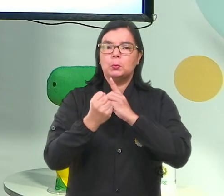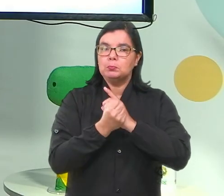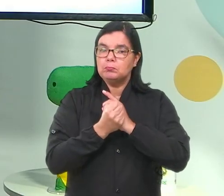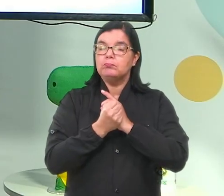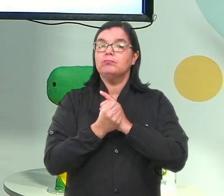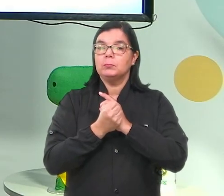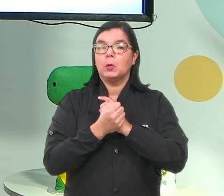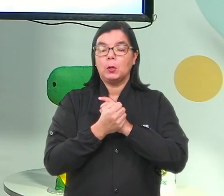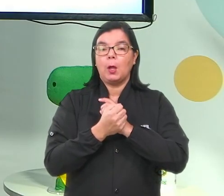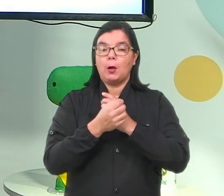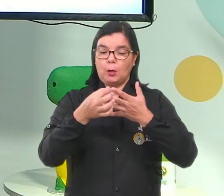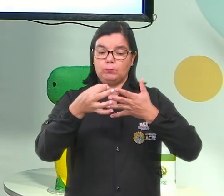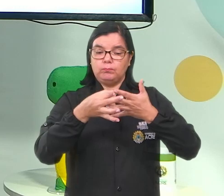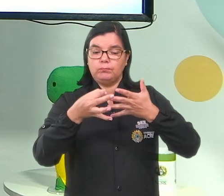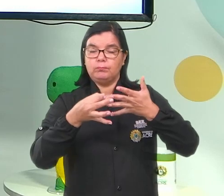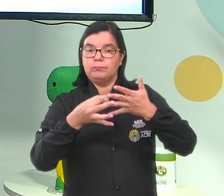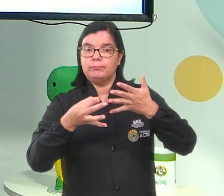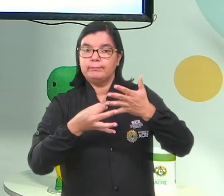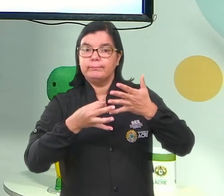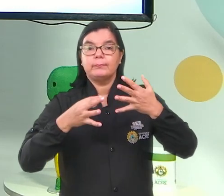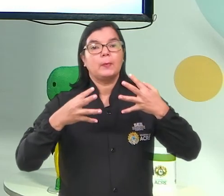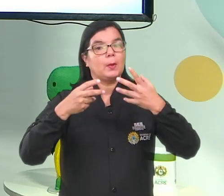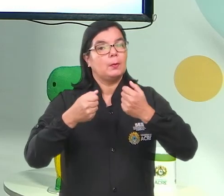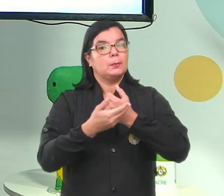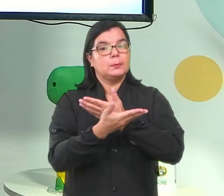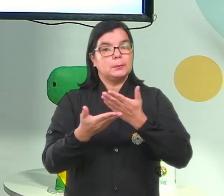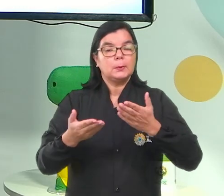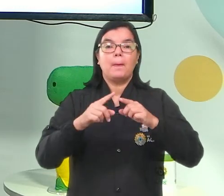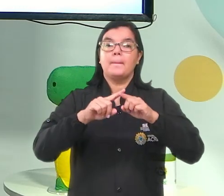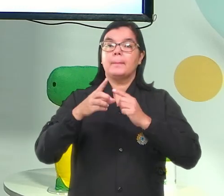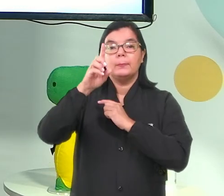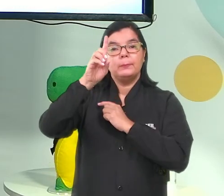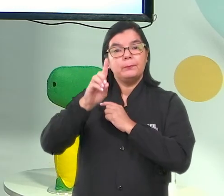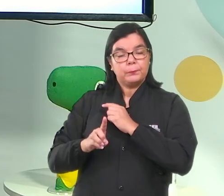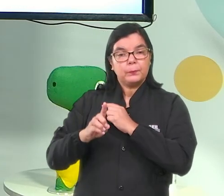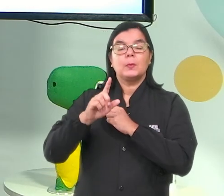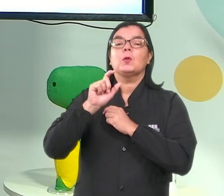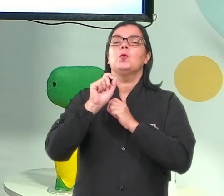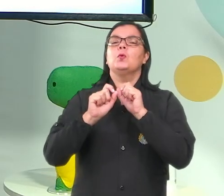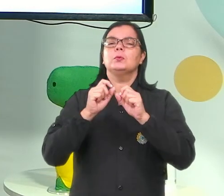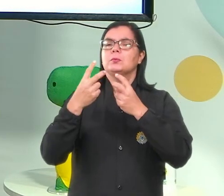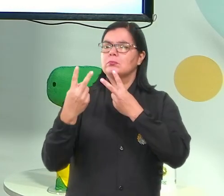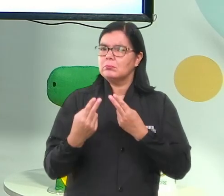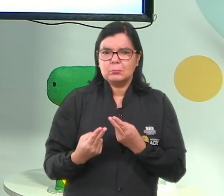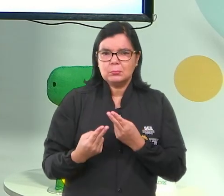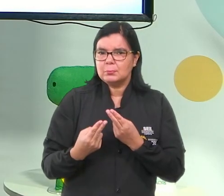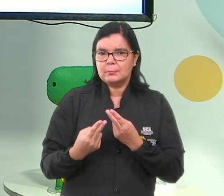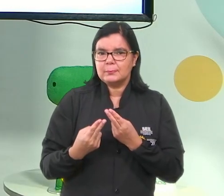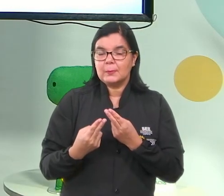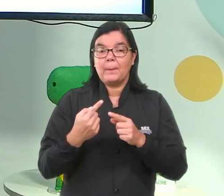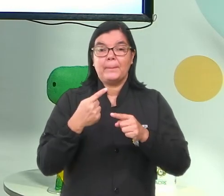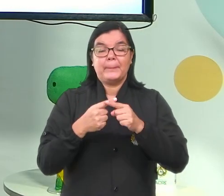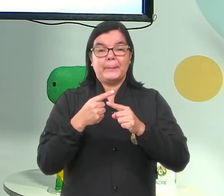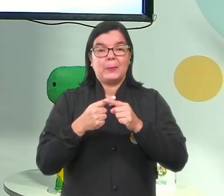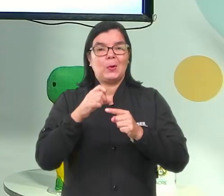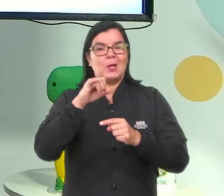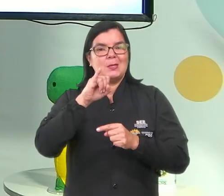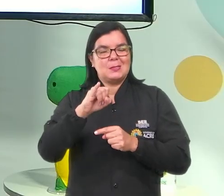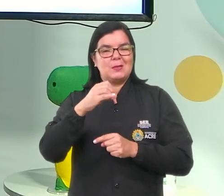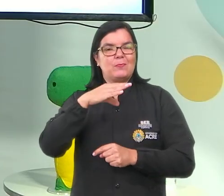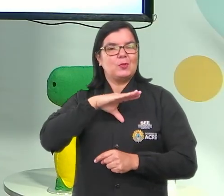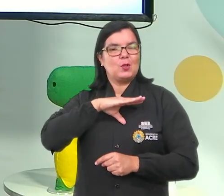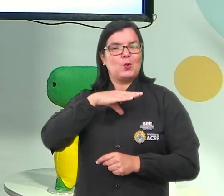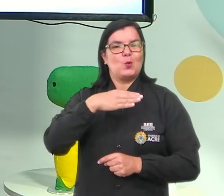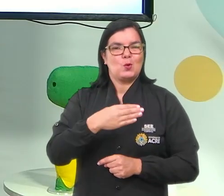aqui estar elencando a todos vocês, os direitos, eles são os mesmos. Porque quando você age de